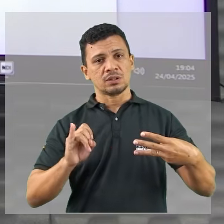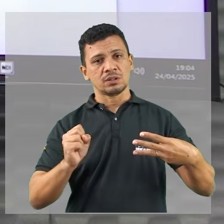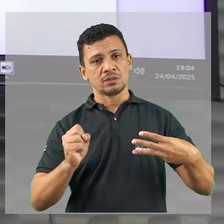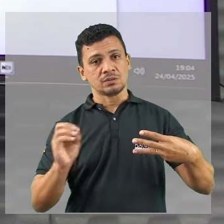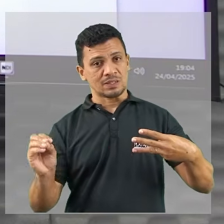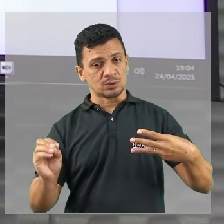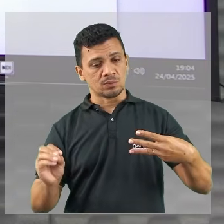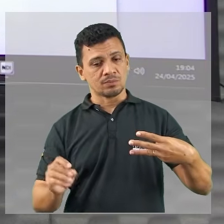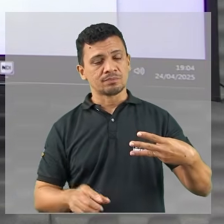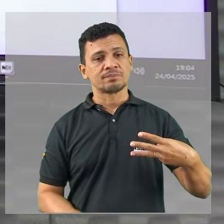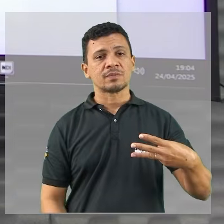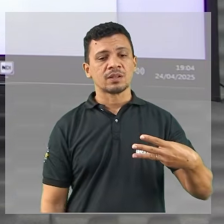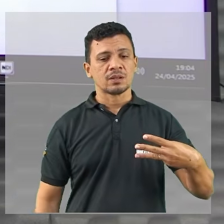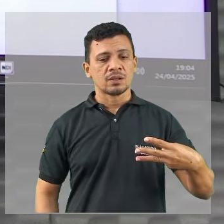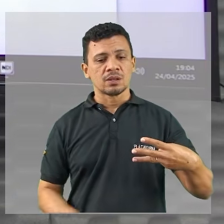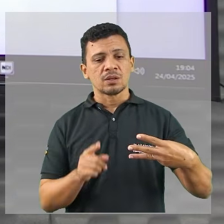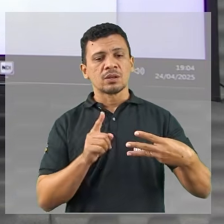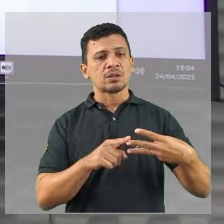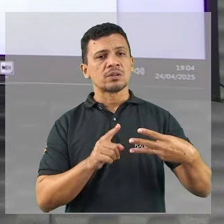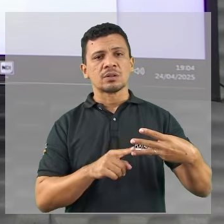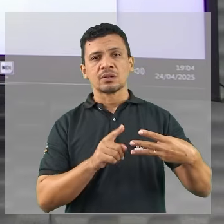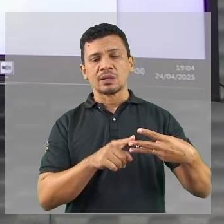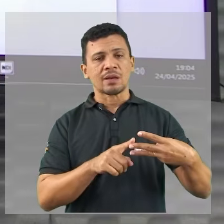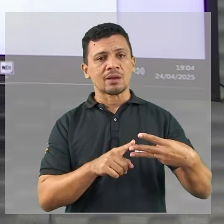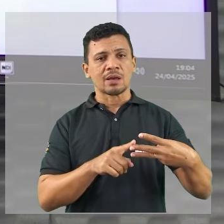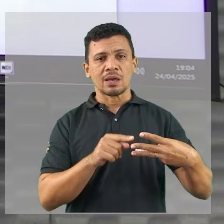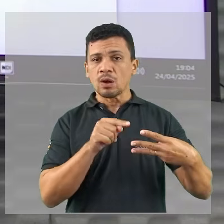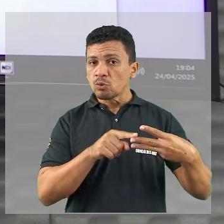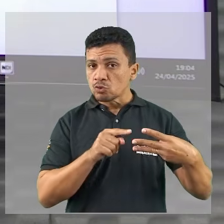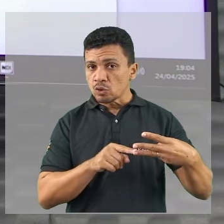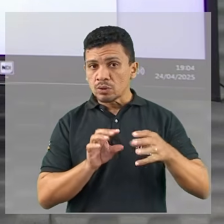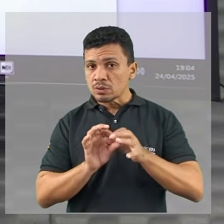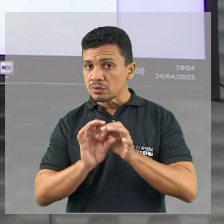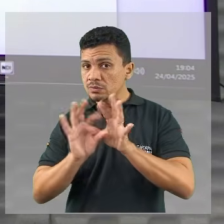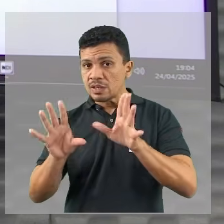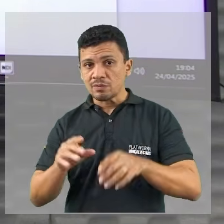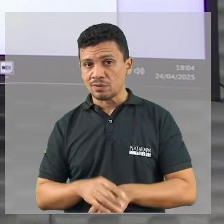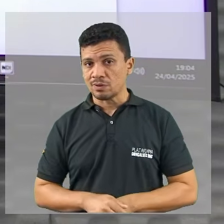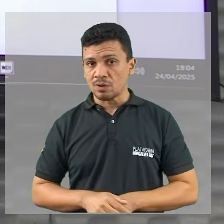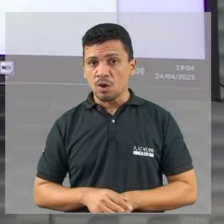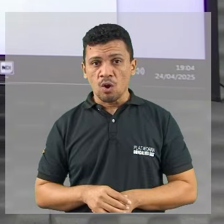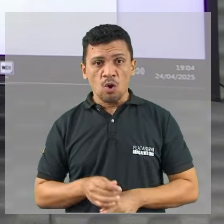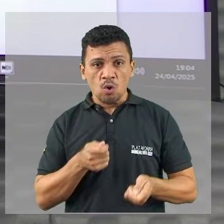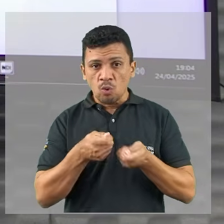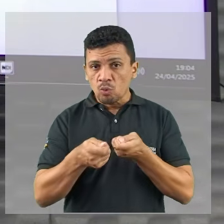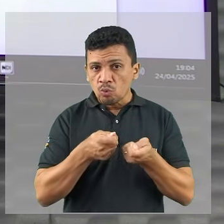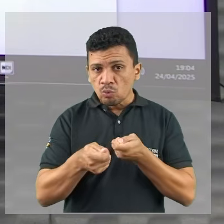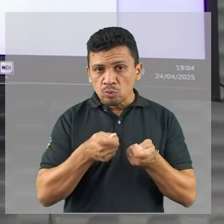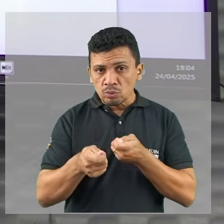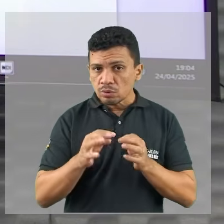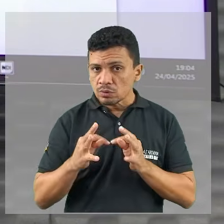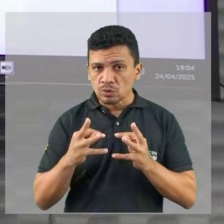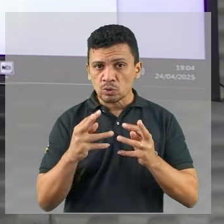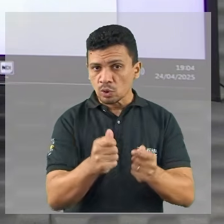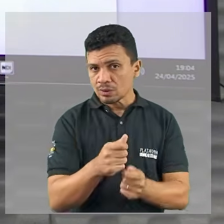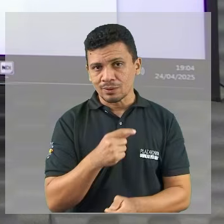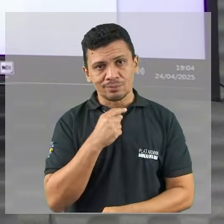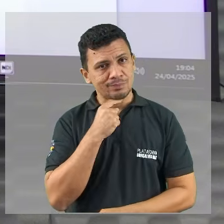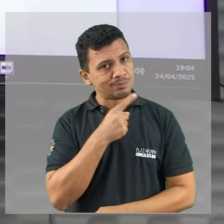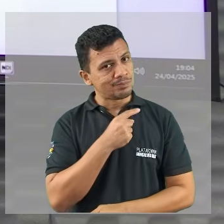liso, eles são chamados de músculos involuntários. A gente não consegue ter o controle total sobre